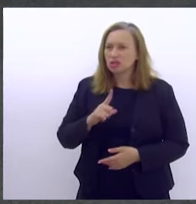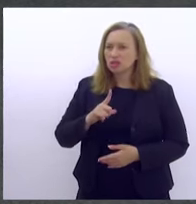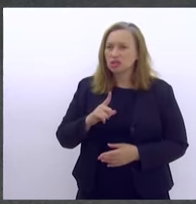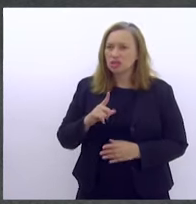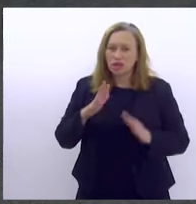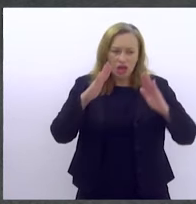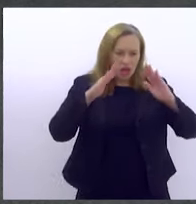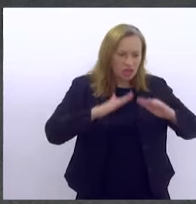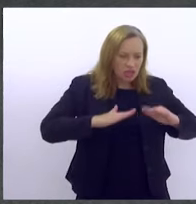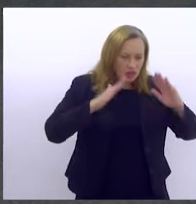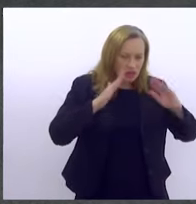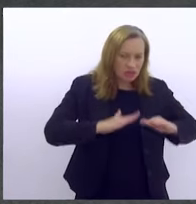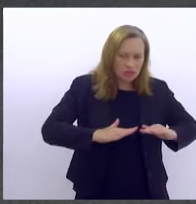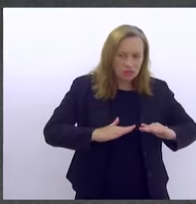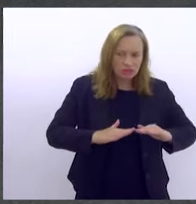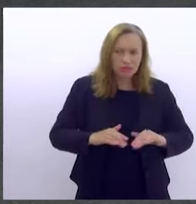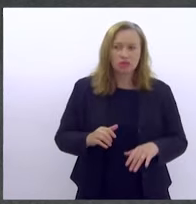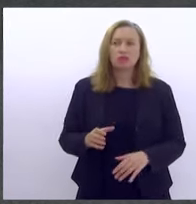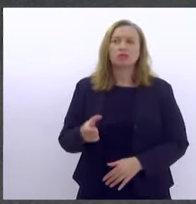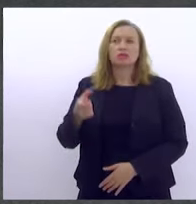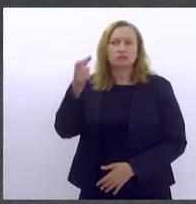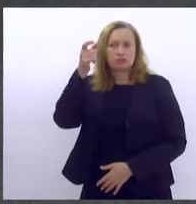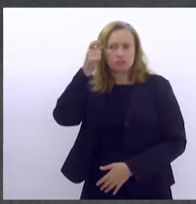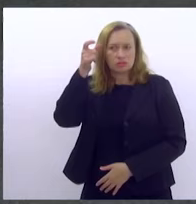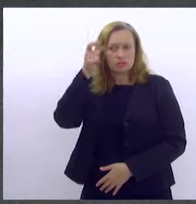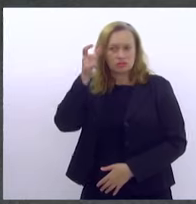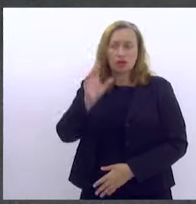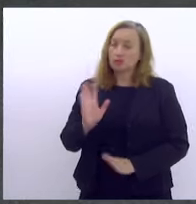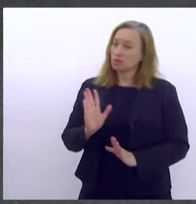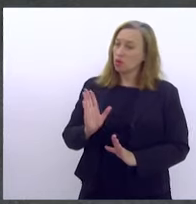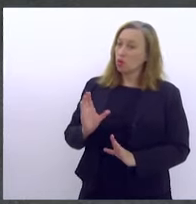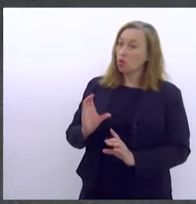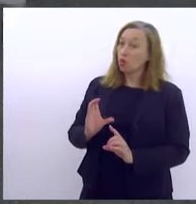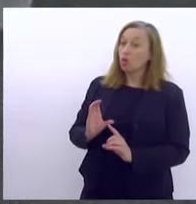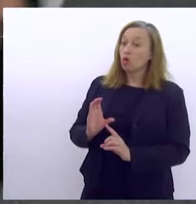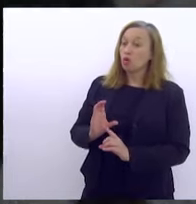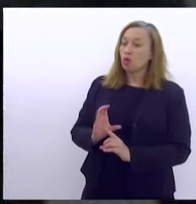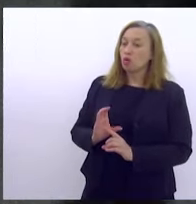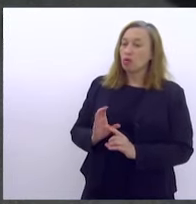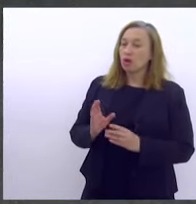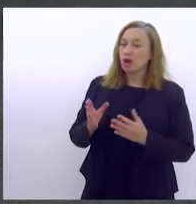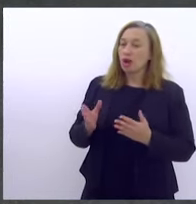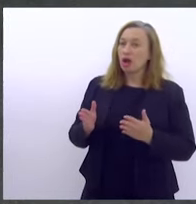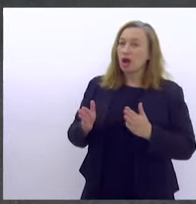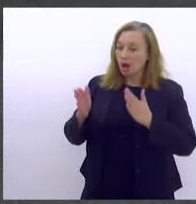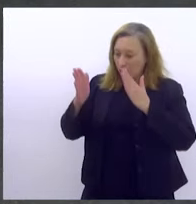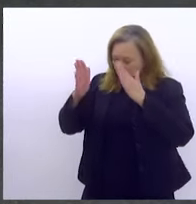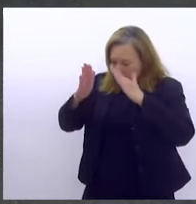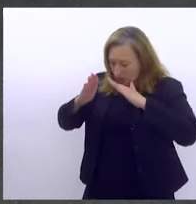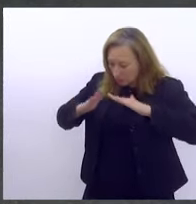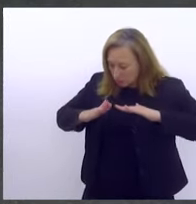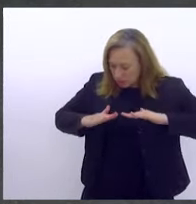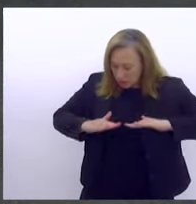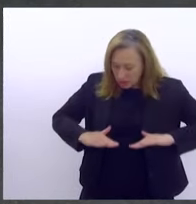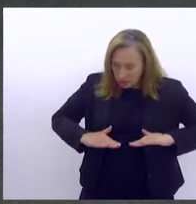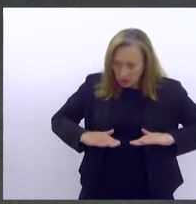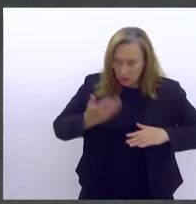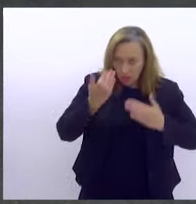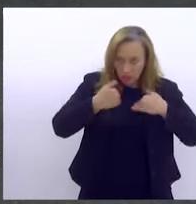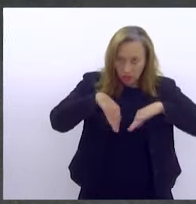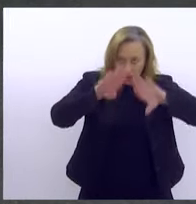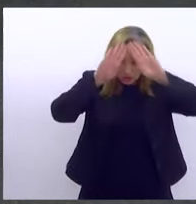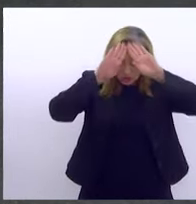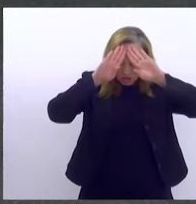adorações malignas. Muito pelo contrário, o culto aos orixás é um culto de amor. E a gente quer trazer também